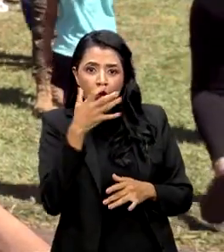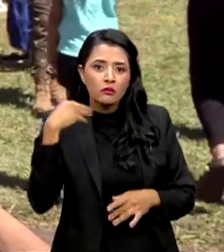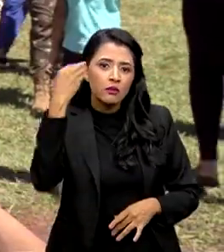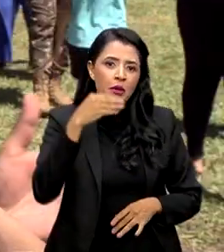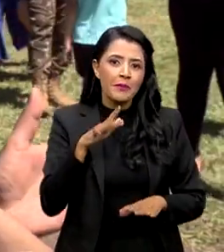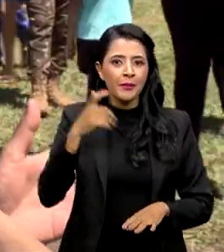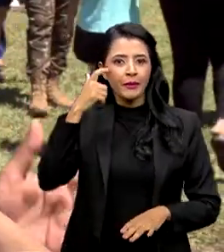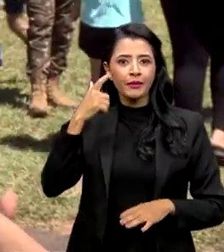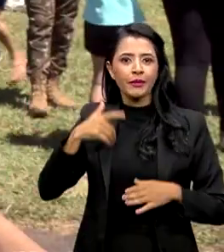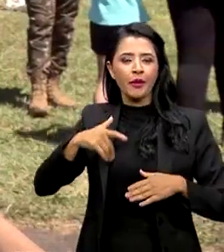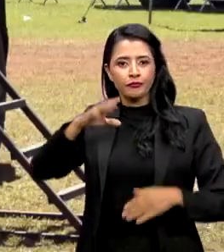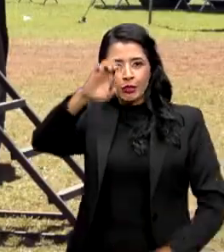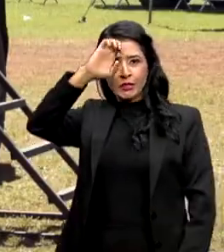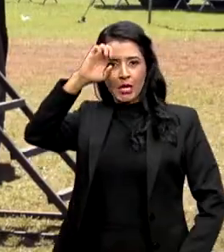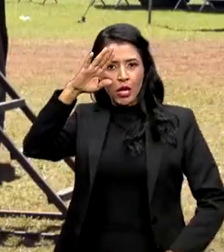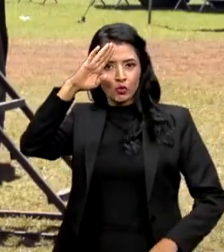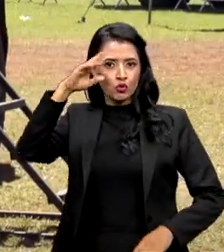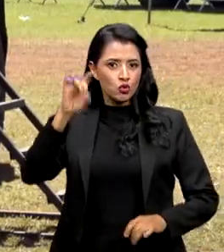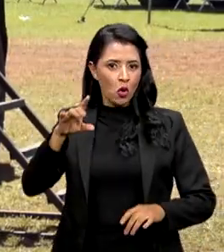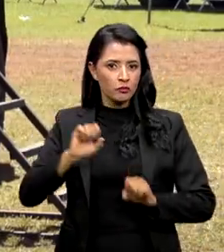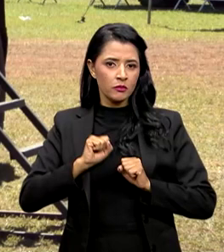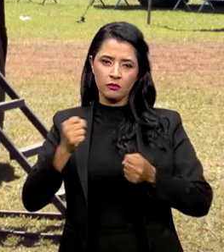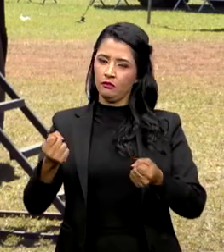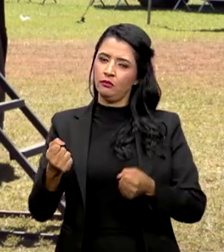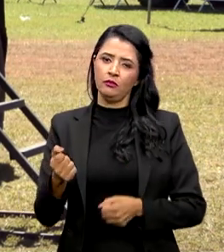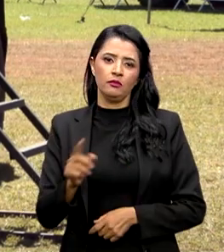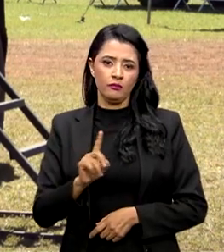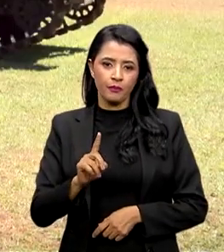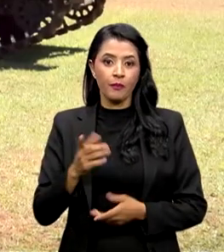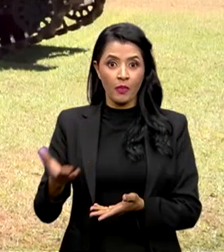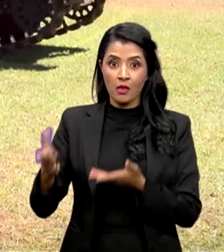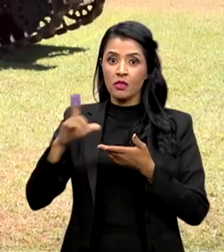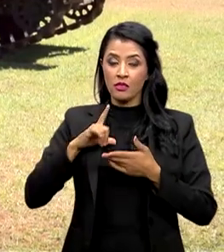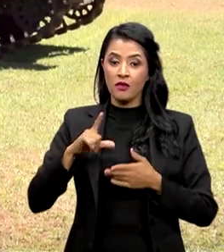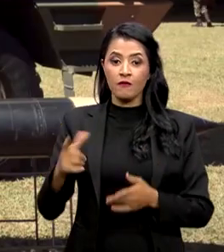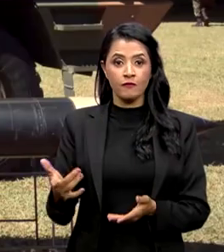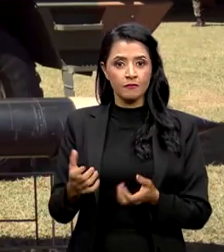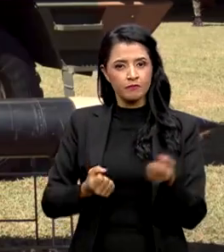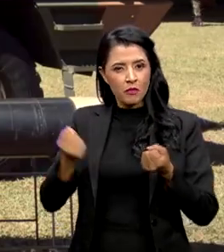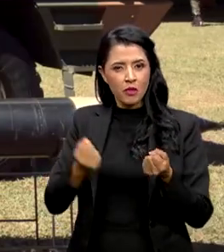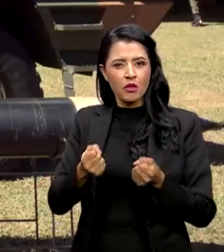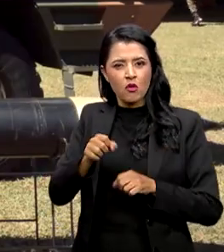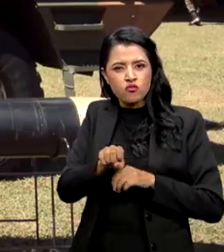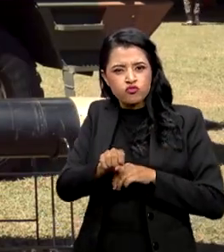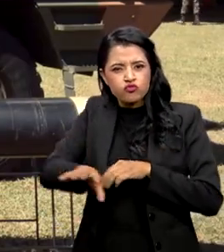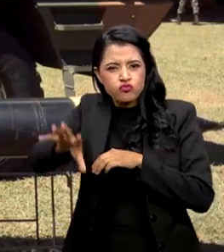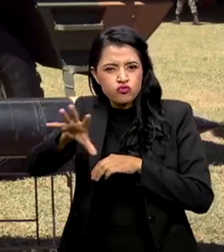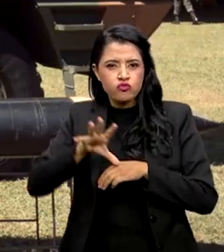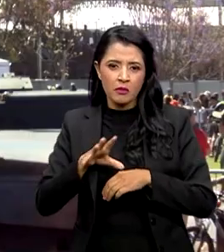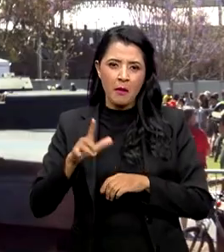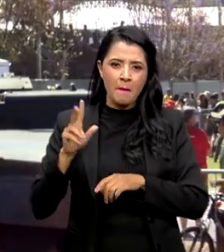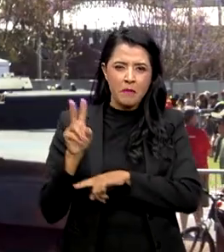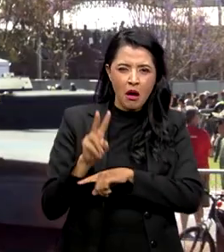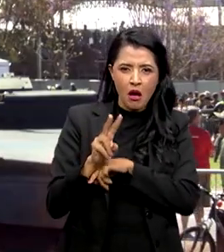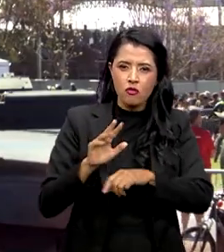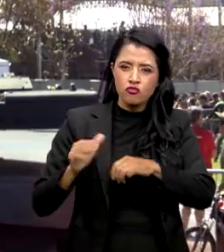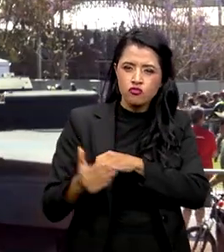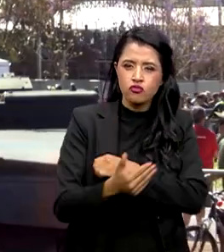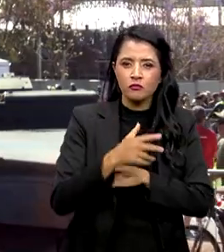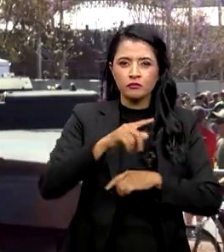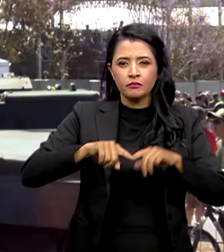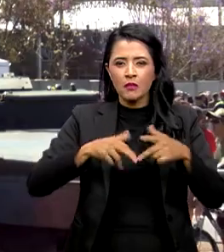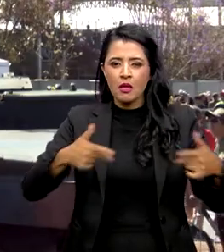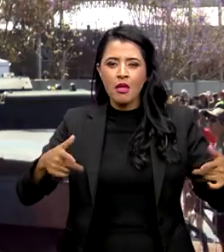pensar que o exército está só para defesa. O exército trouxe tanques, blindados, canhões, equipamentos que, na maioria